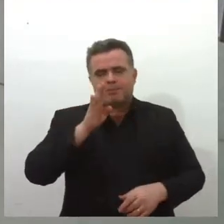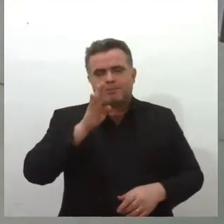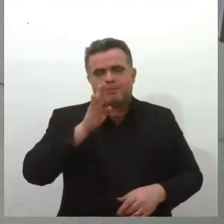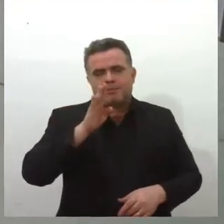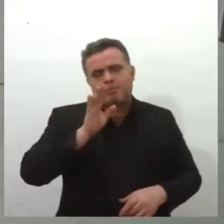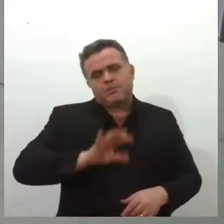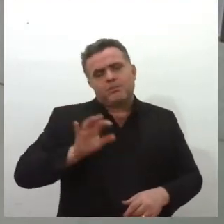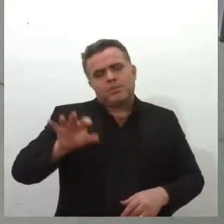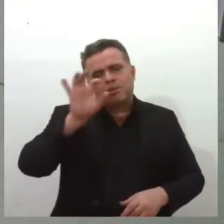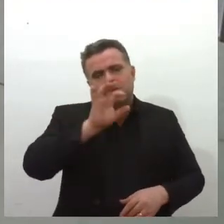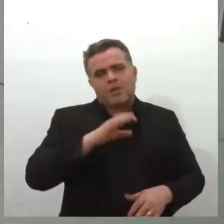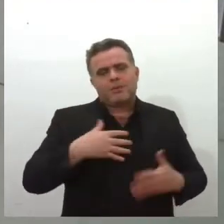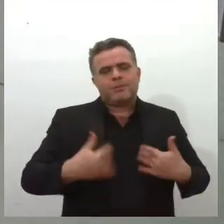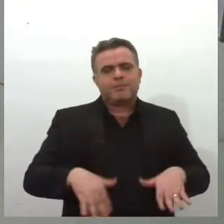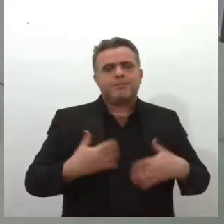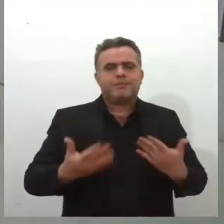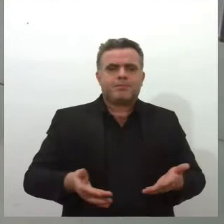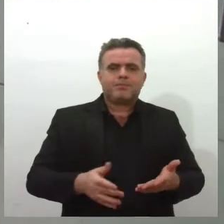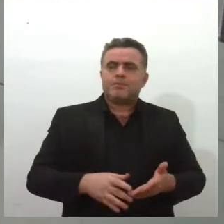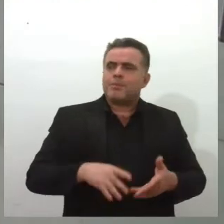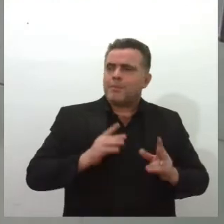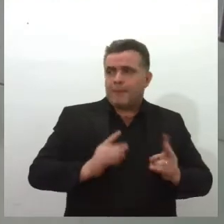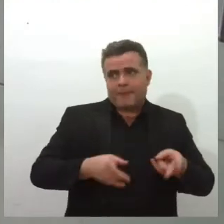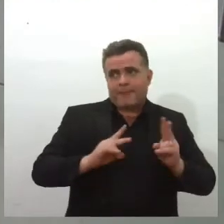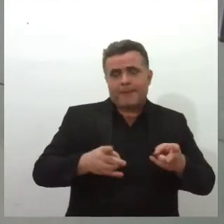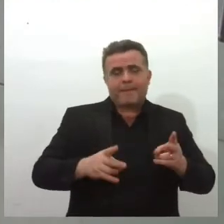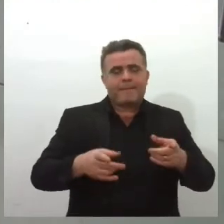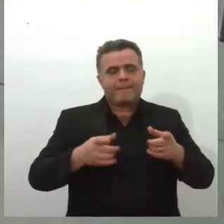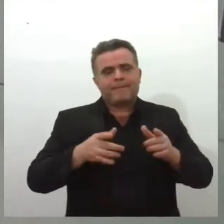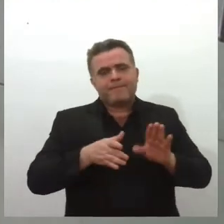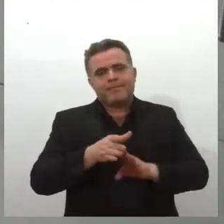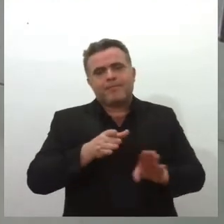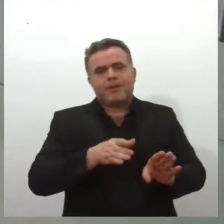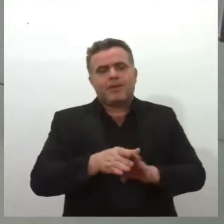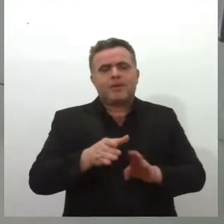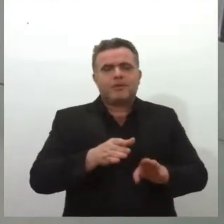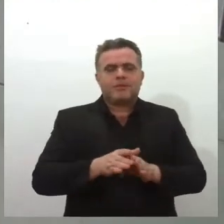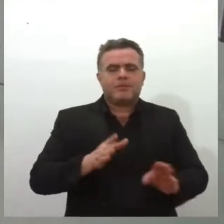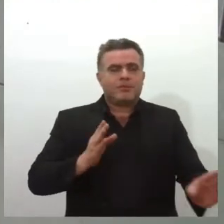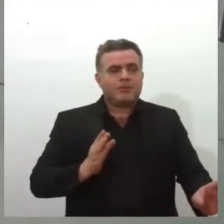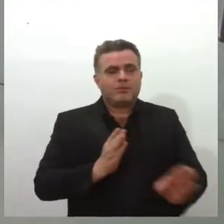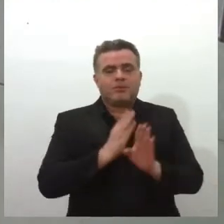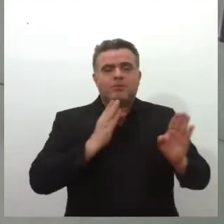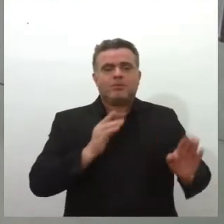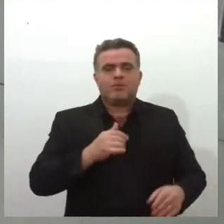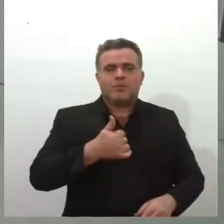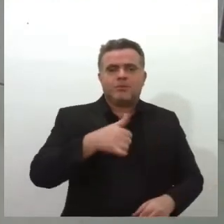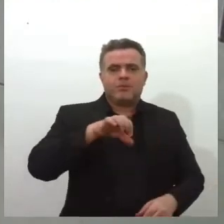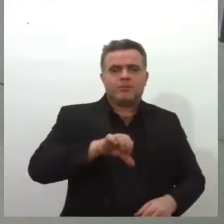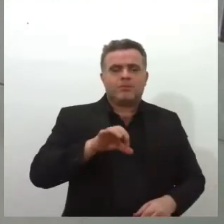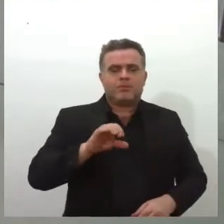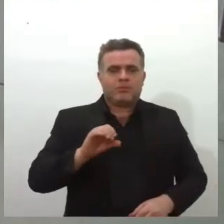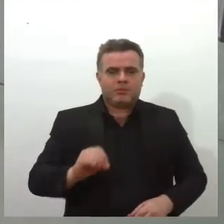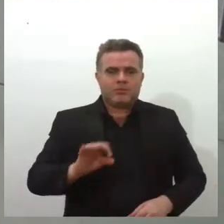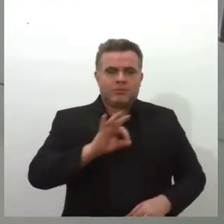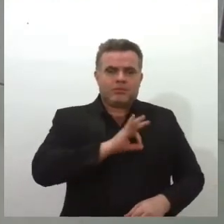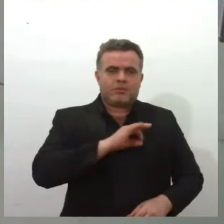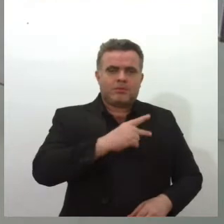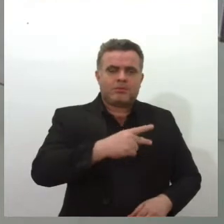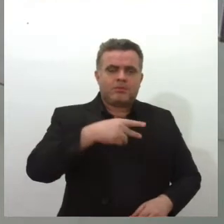É, sempre temos recomendado num primeiro momento, né, para os casos de flagrante, o 190 da Polícia